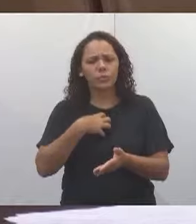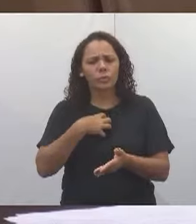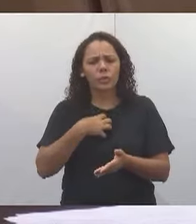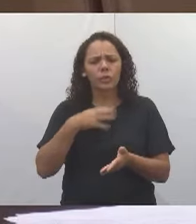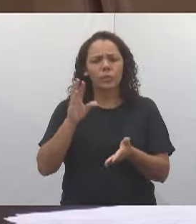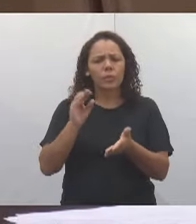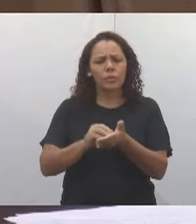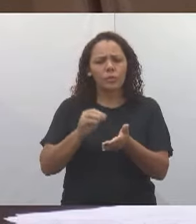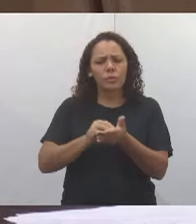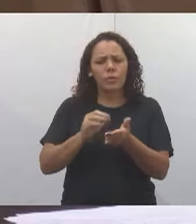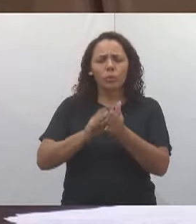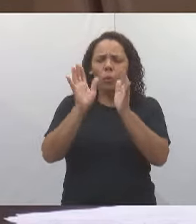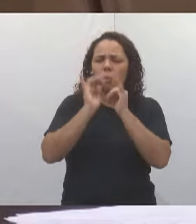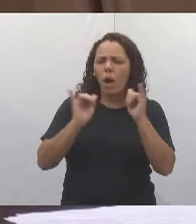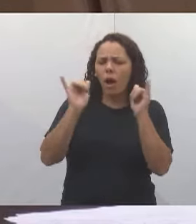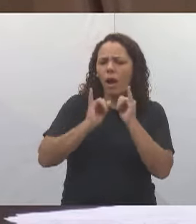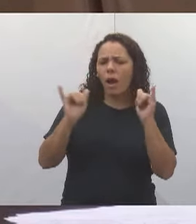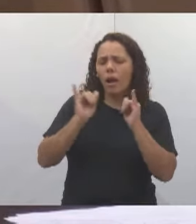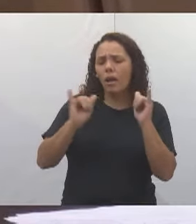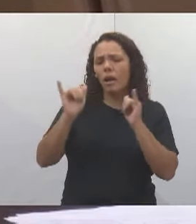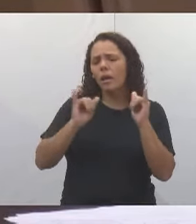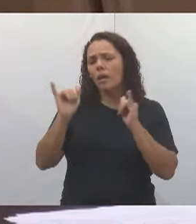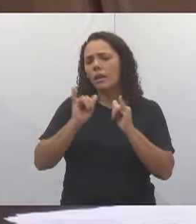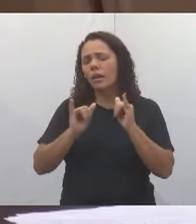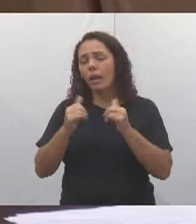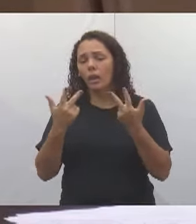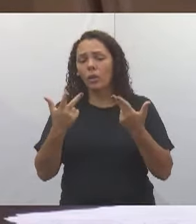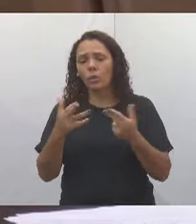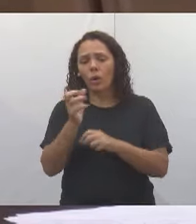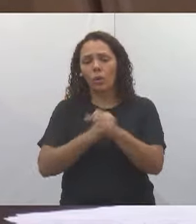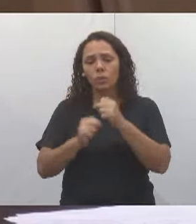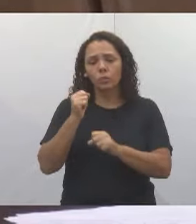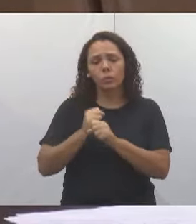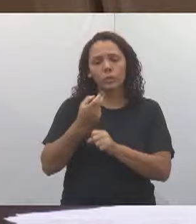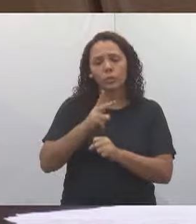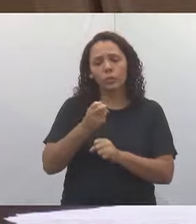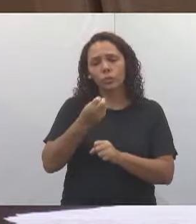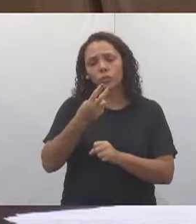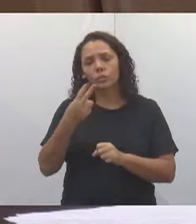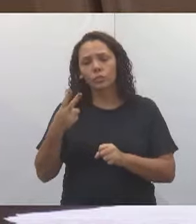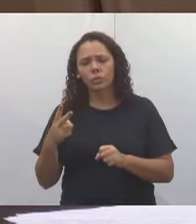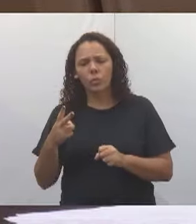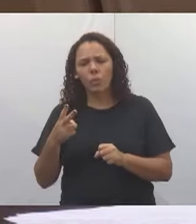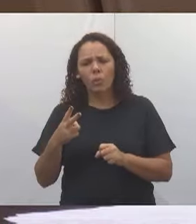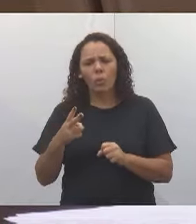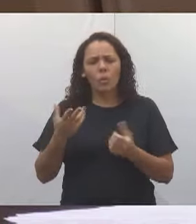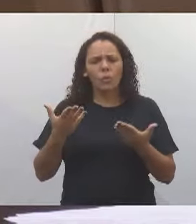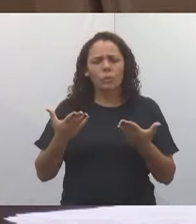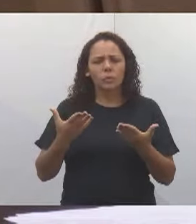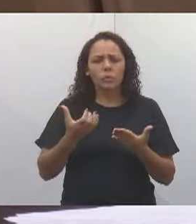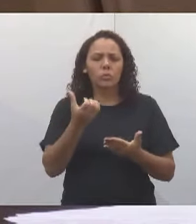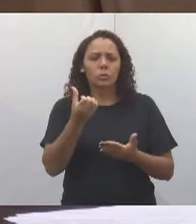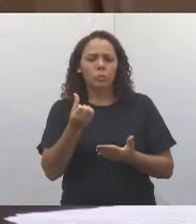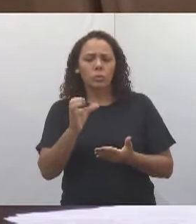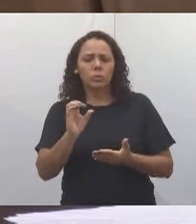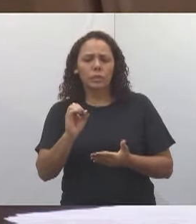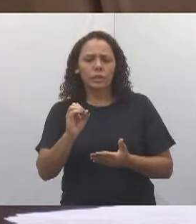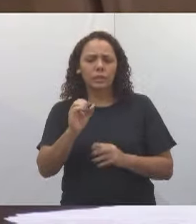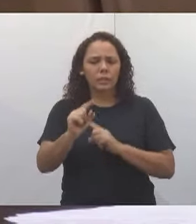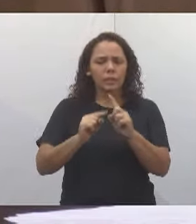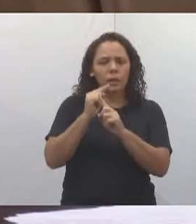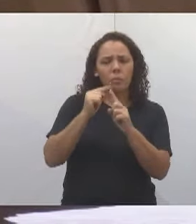tendo em 2022, né, que a gente acompanhou bastante até aqui no centro da cidade. Do 60 a mais, a gente via bastante isso, mas a